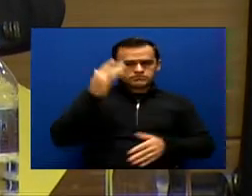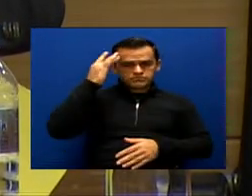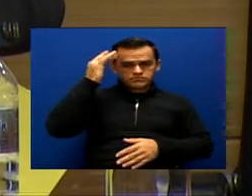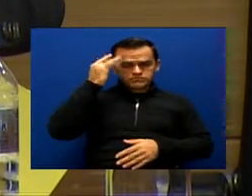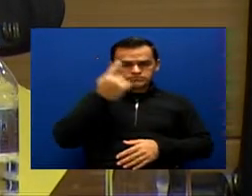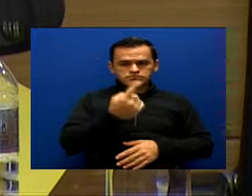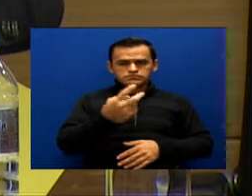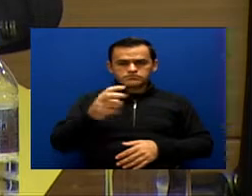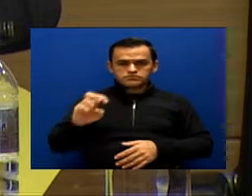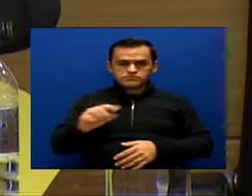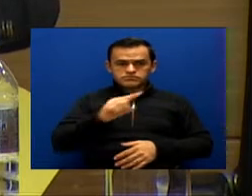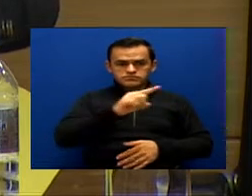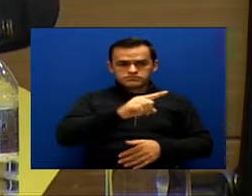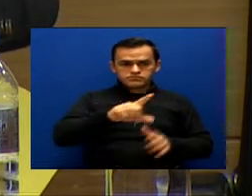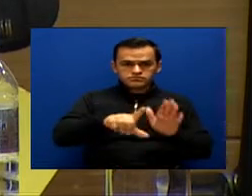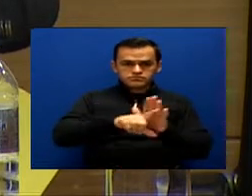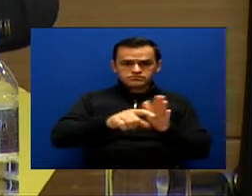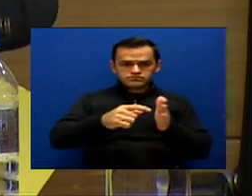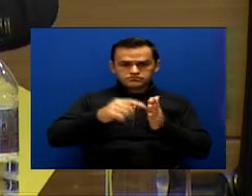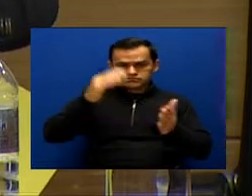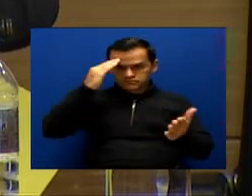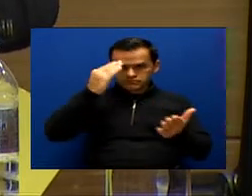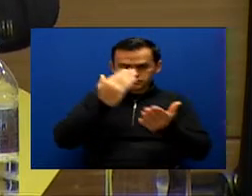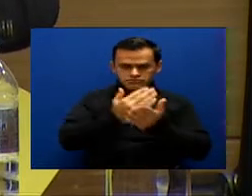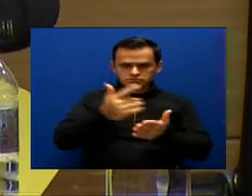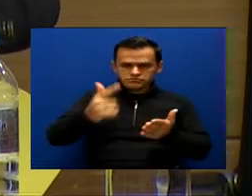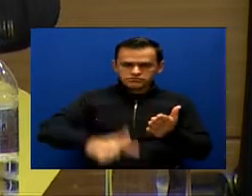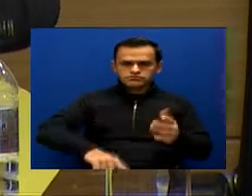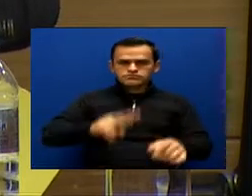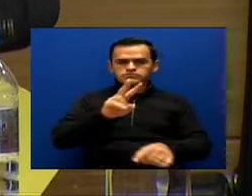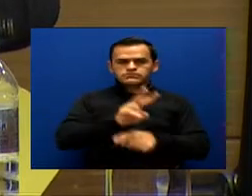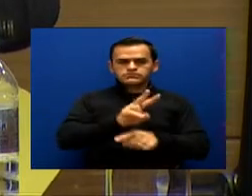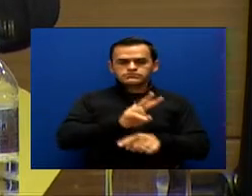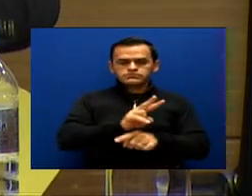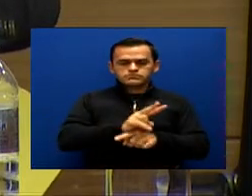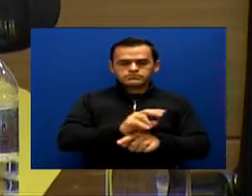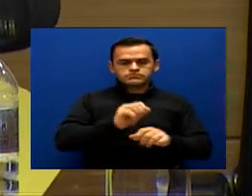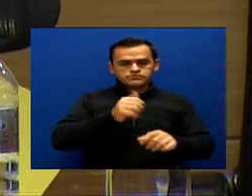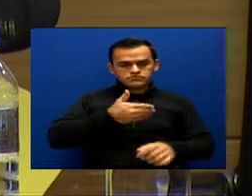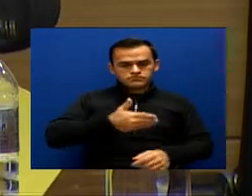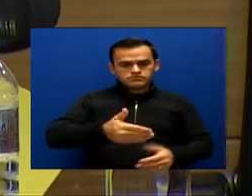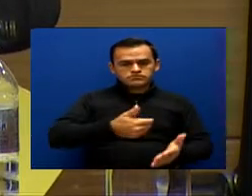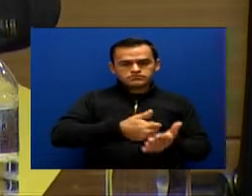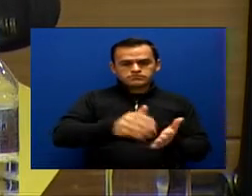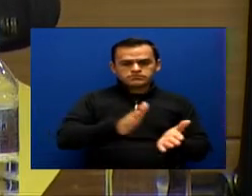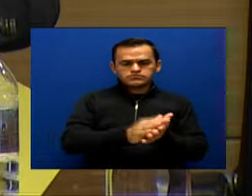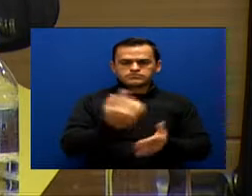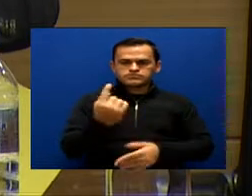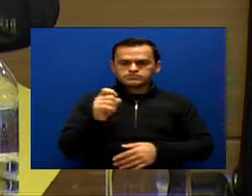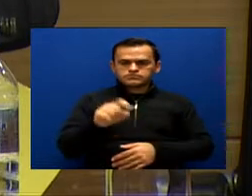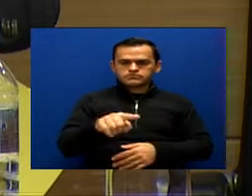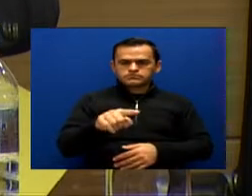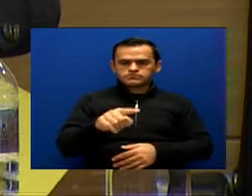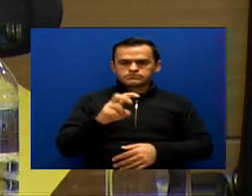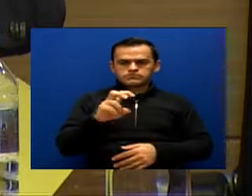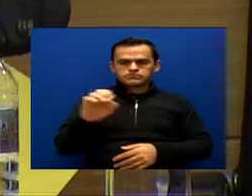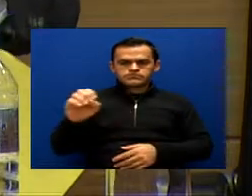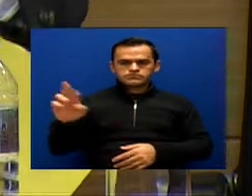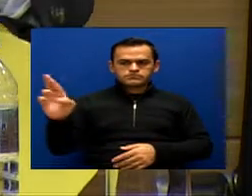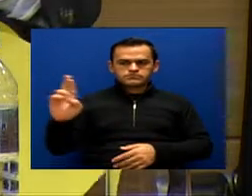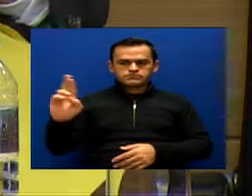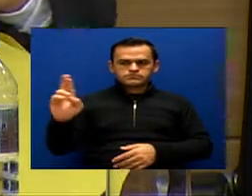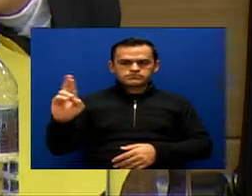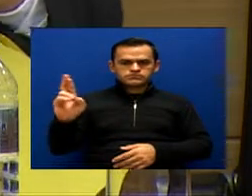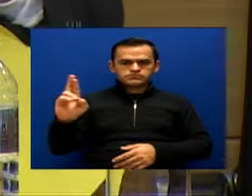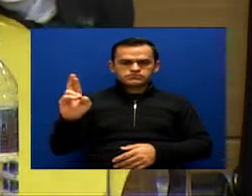cumprindo o estabelecido em nova ação fiscalizatória, acarretará multa no valor de R$ 1.500.